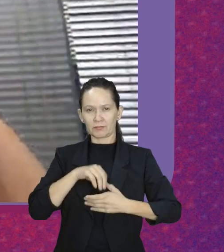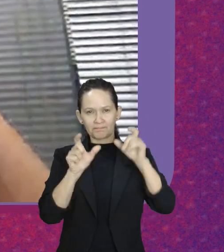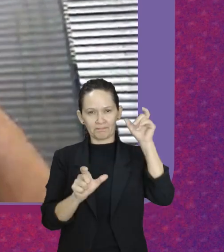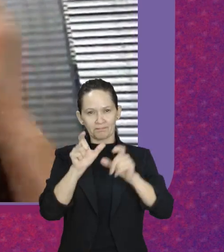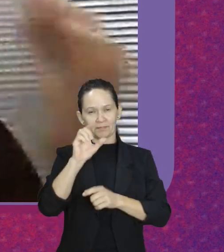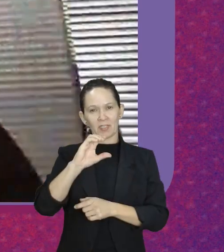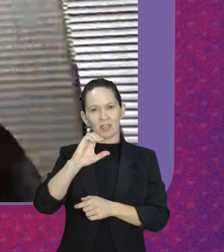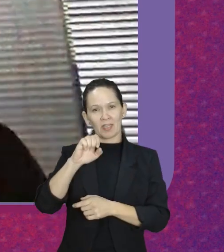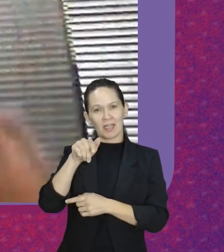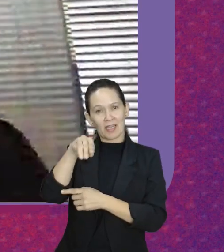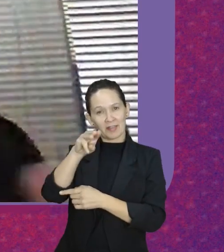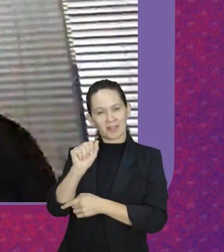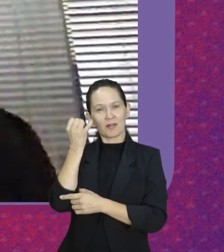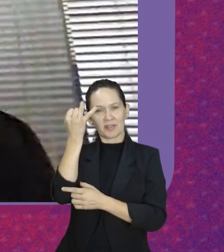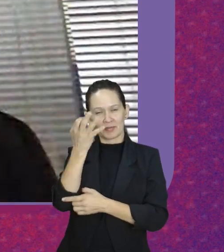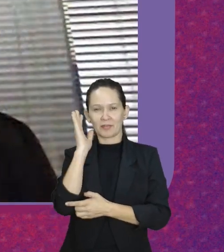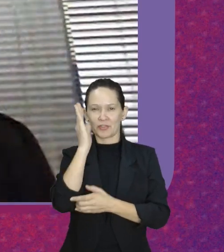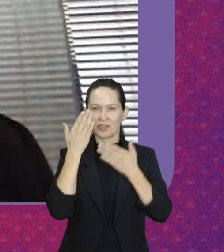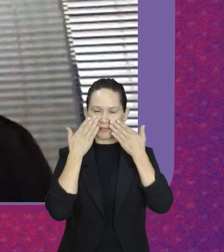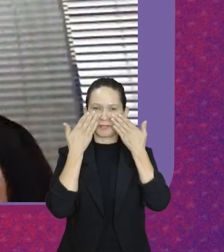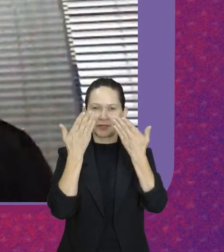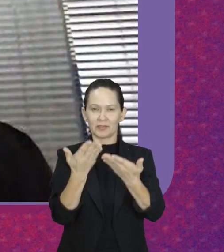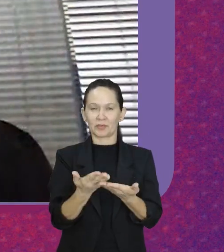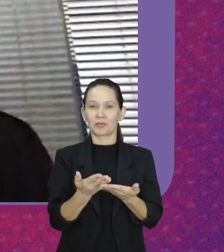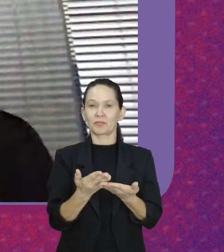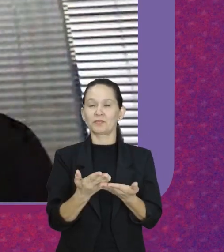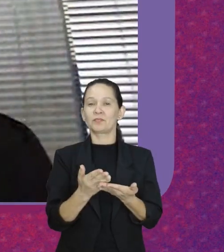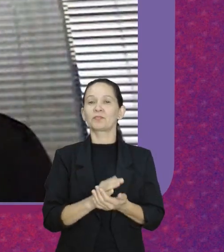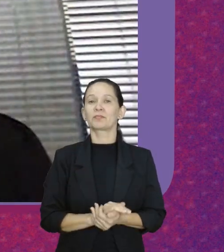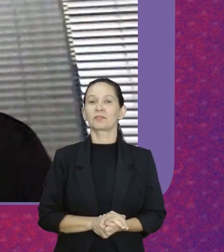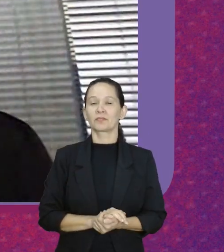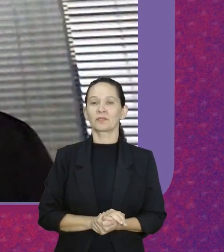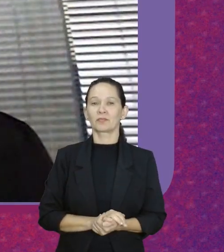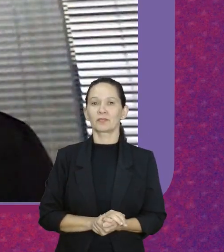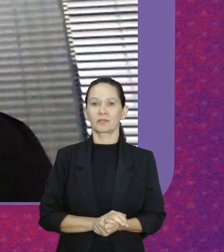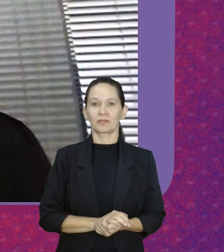já colocando, né, um pouco sobre isso,